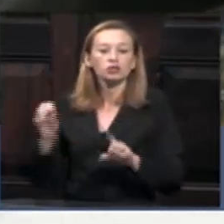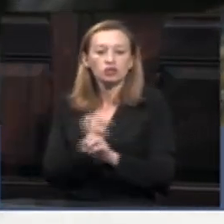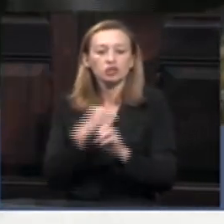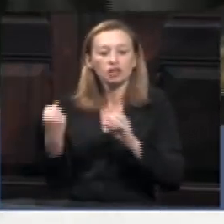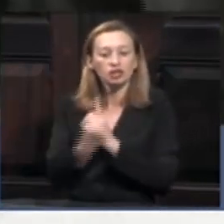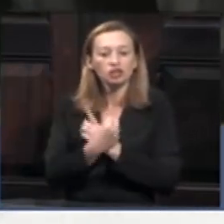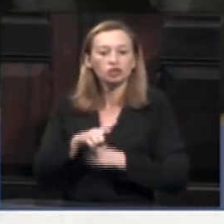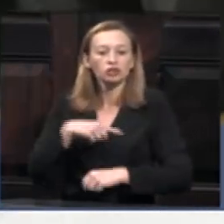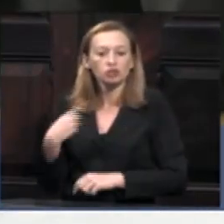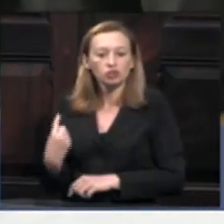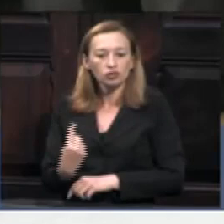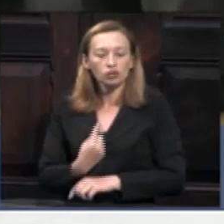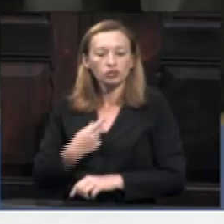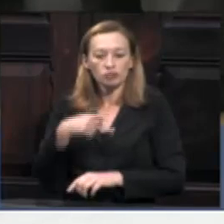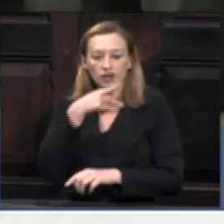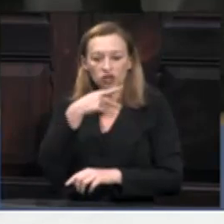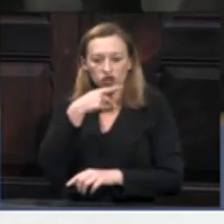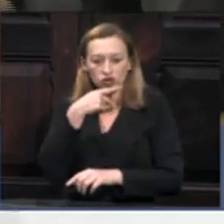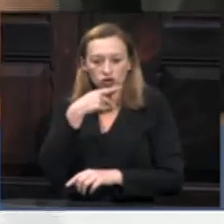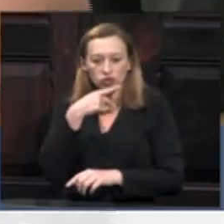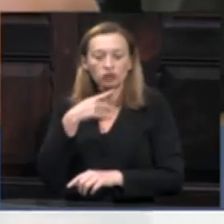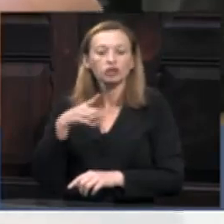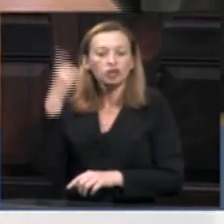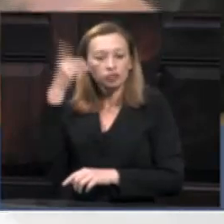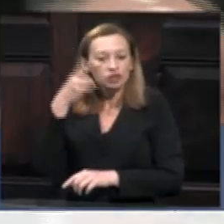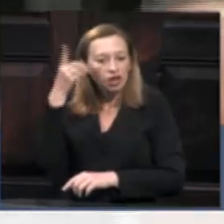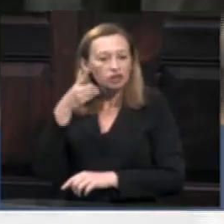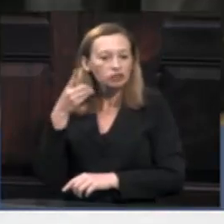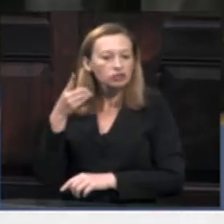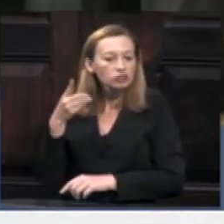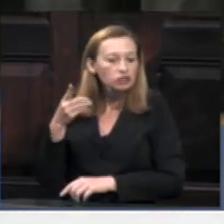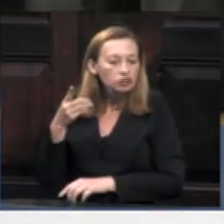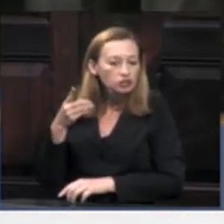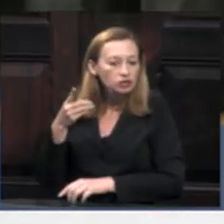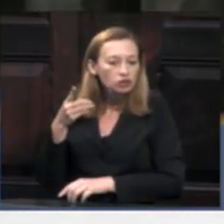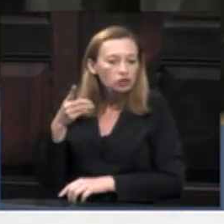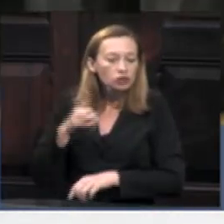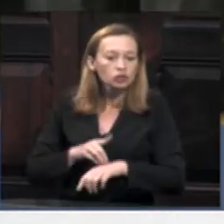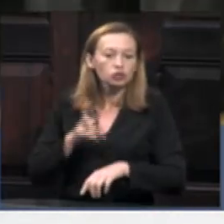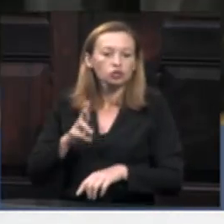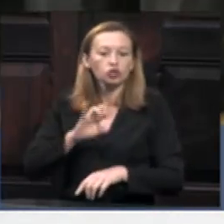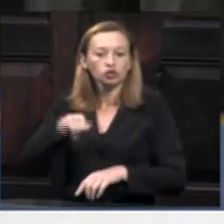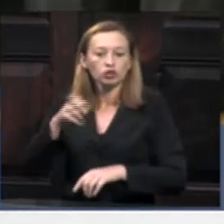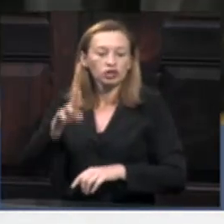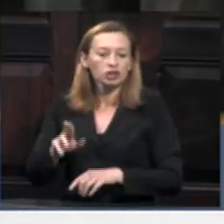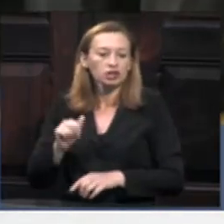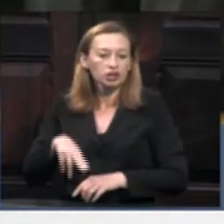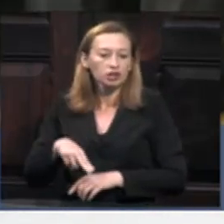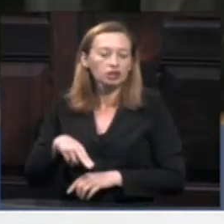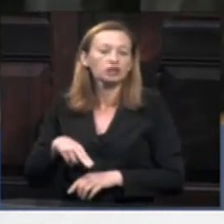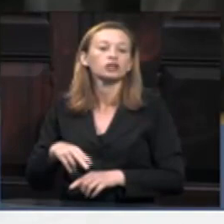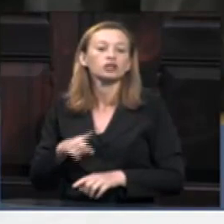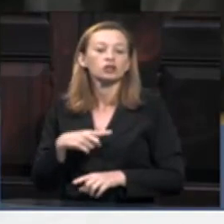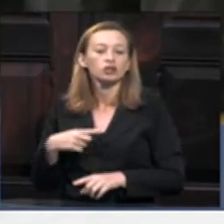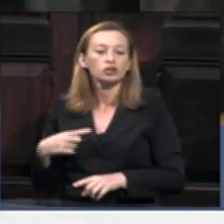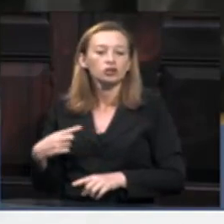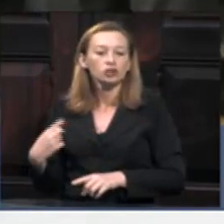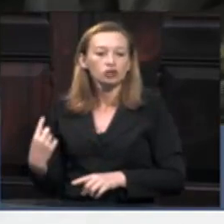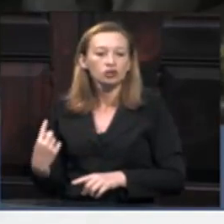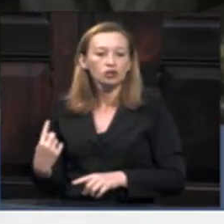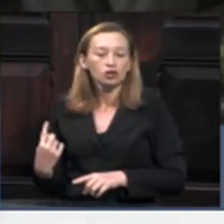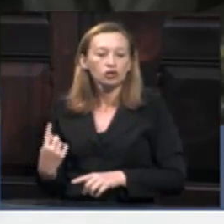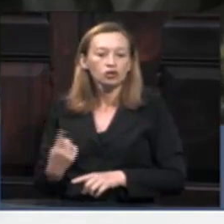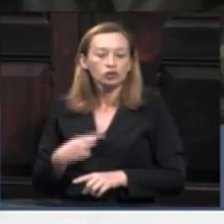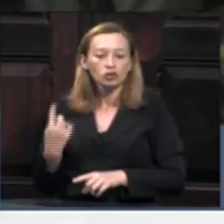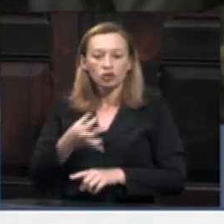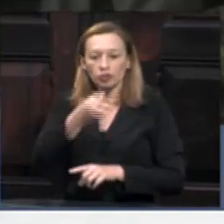nossa bancada, falamos com o deputado Dr. Giulianelli, a nossa posição é a mesma de